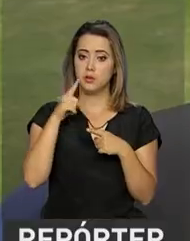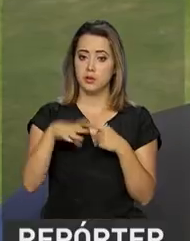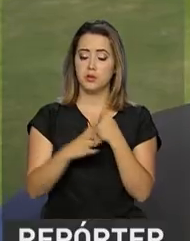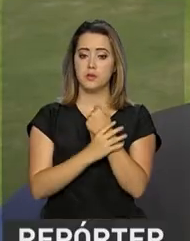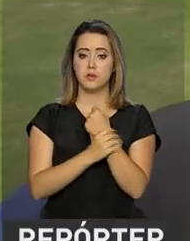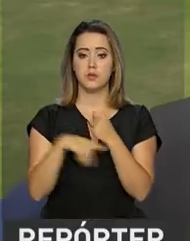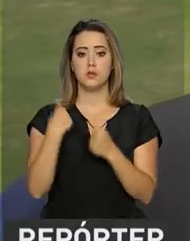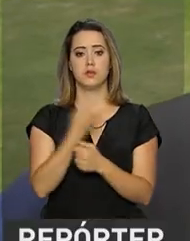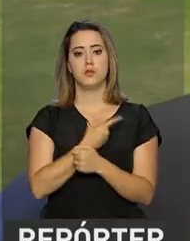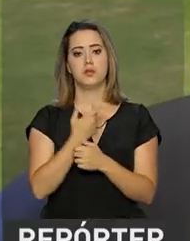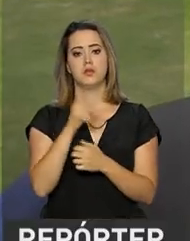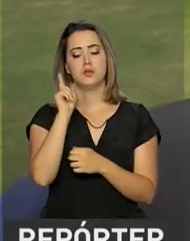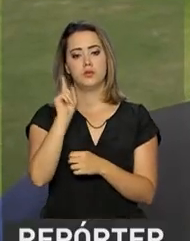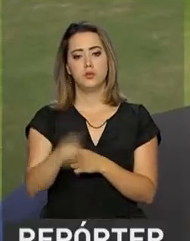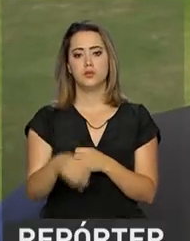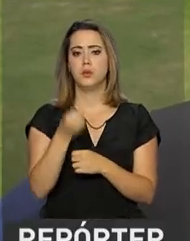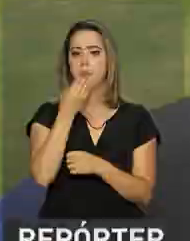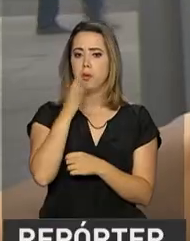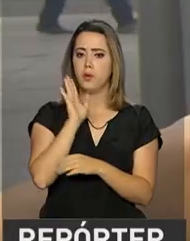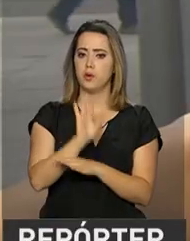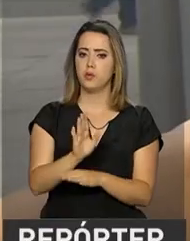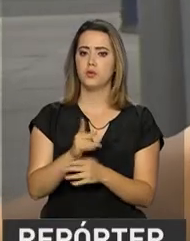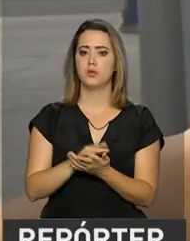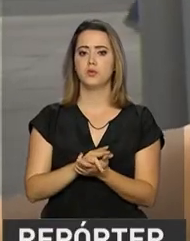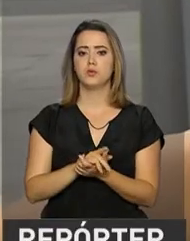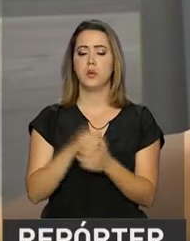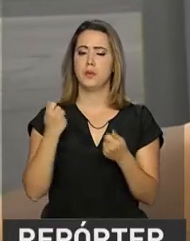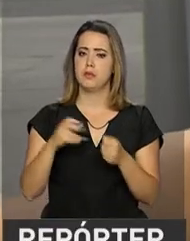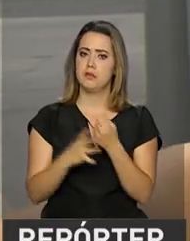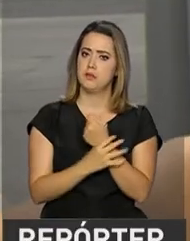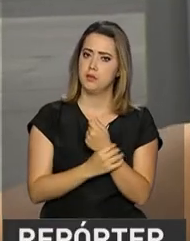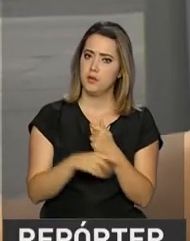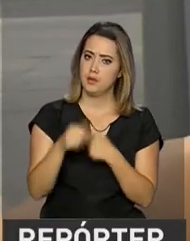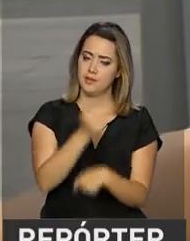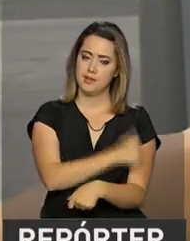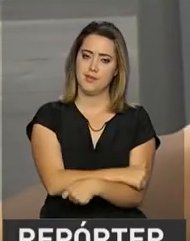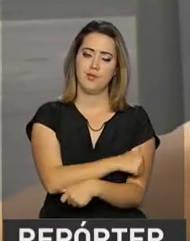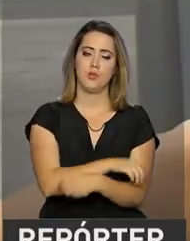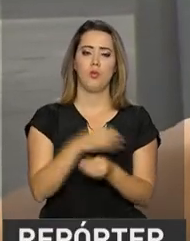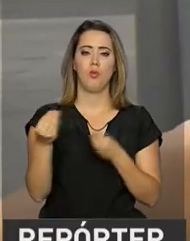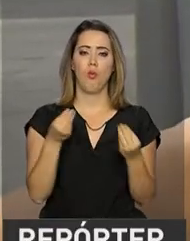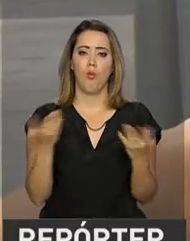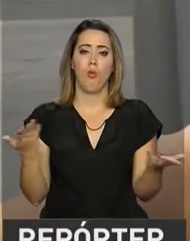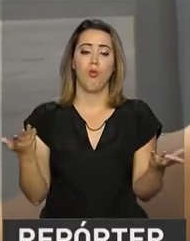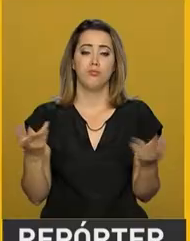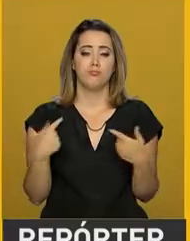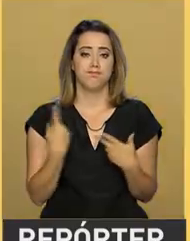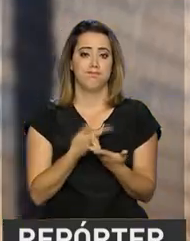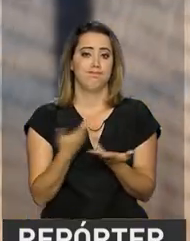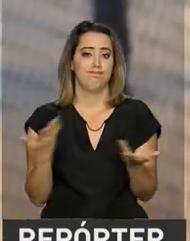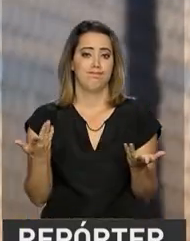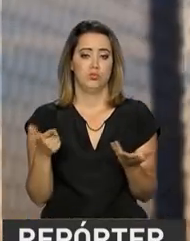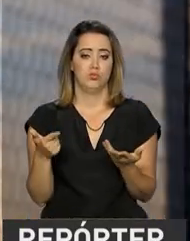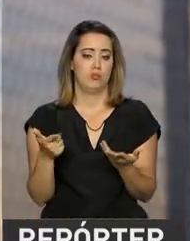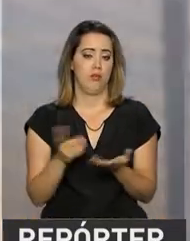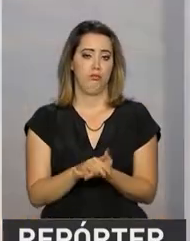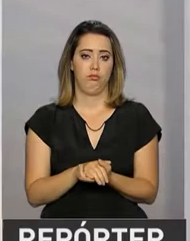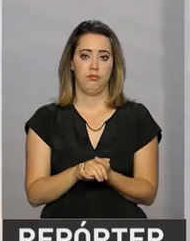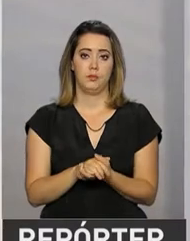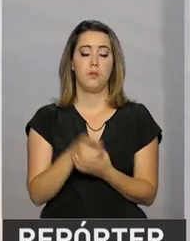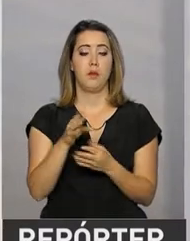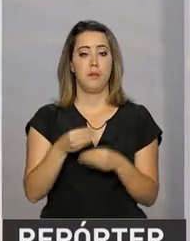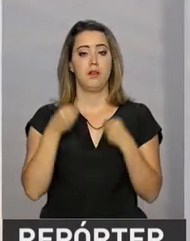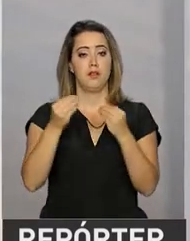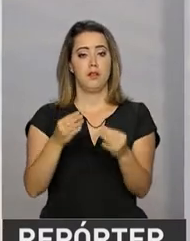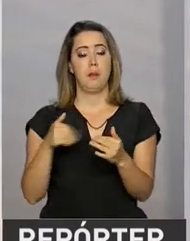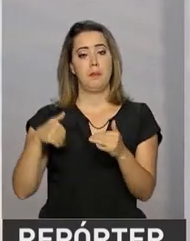né? E creio que vai estar ajudando. Tem que ter segurança no Rio, né? Sem segurança, não são nada no Rio. Para garantir mais segurança